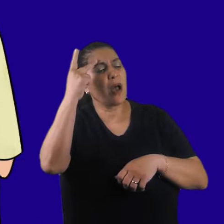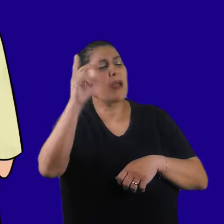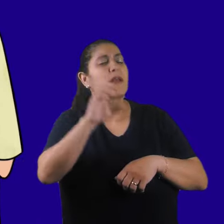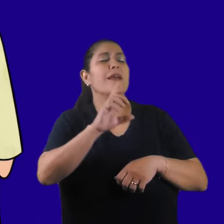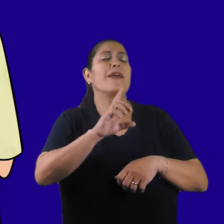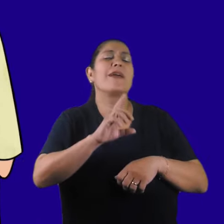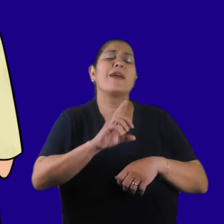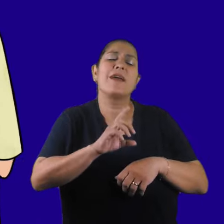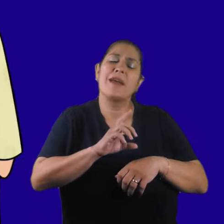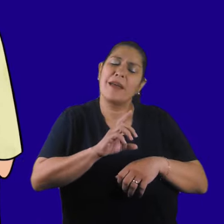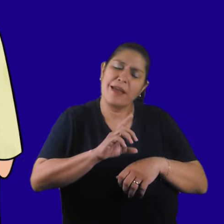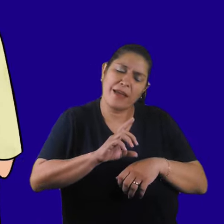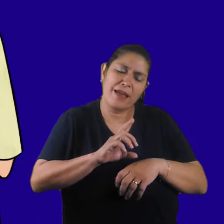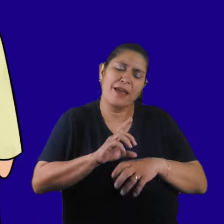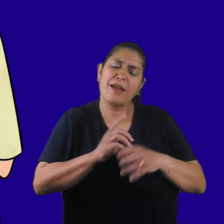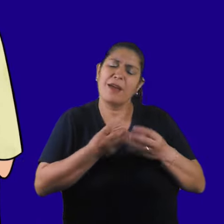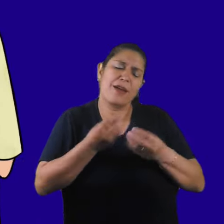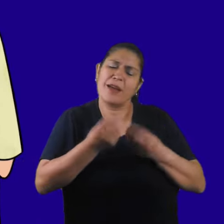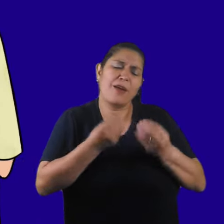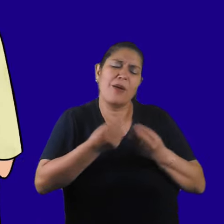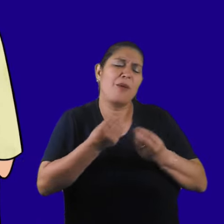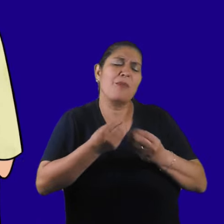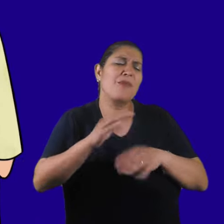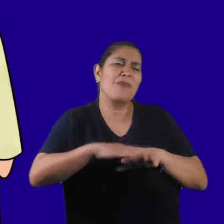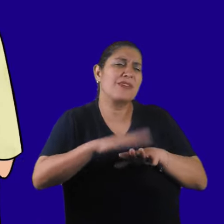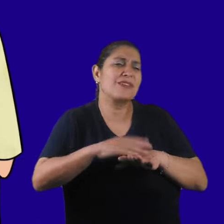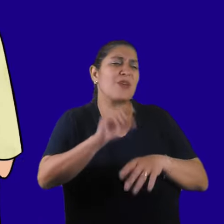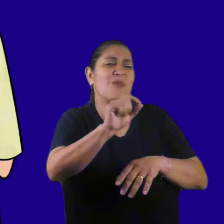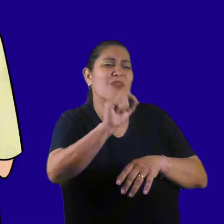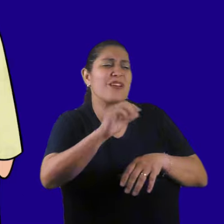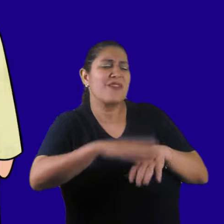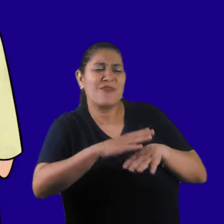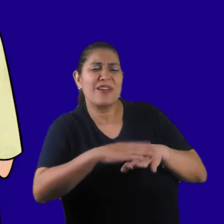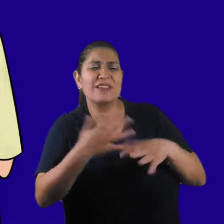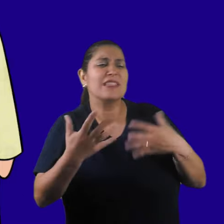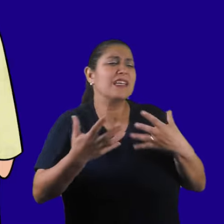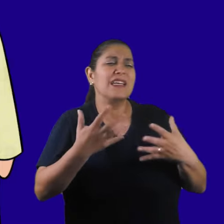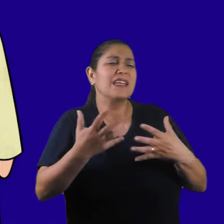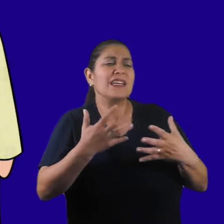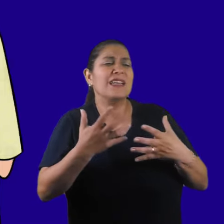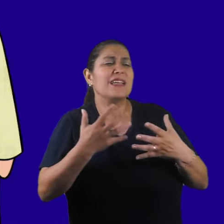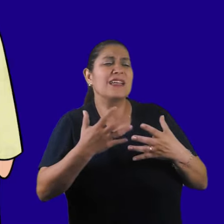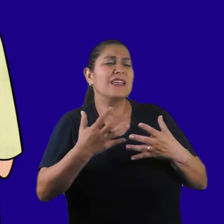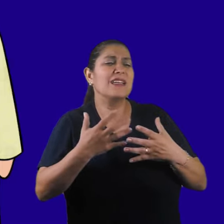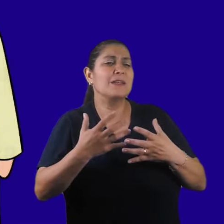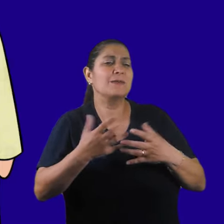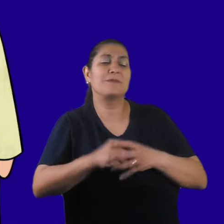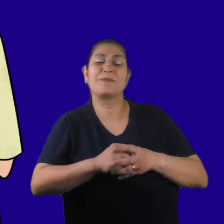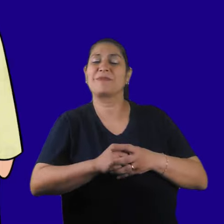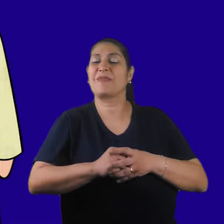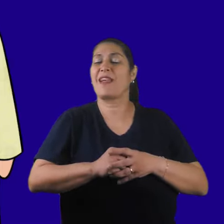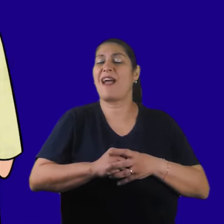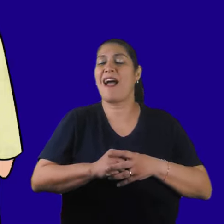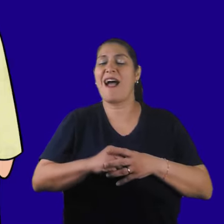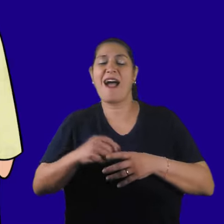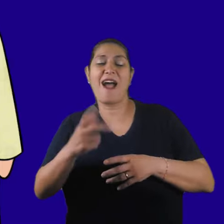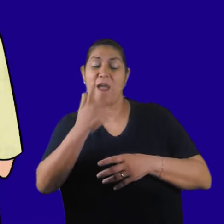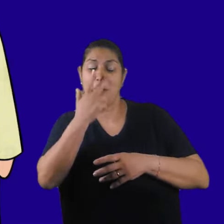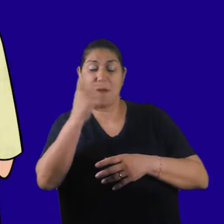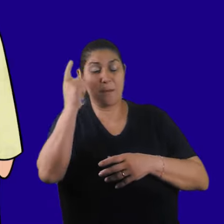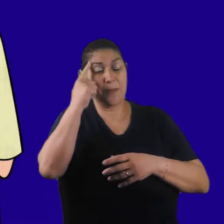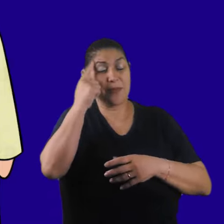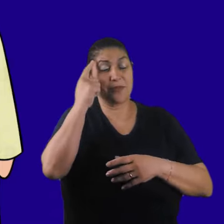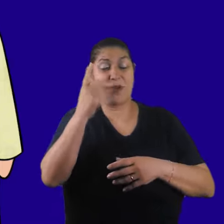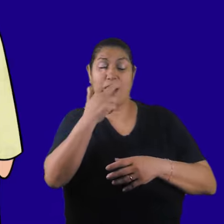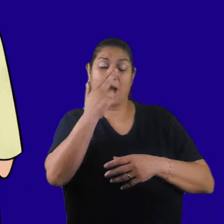para honrar uma pessoa de quem o rei gosta muito? Pensando que o rei queria honrar a ele,